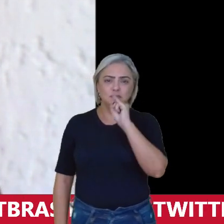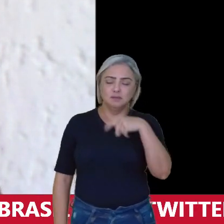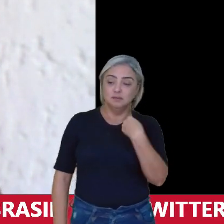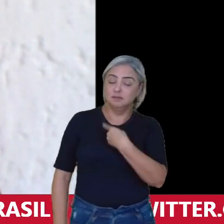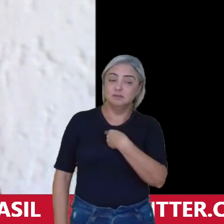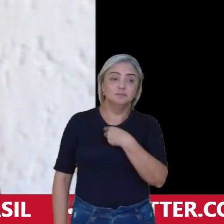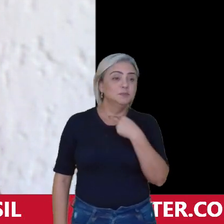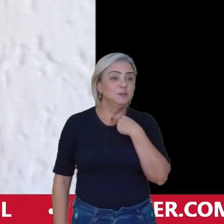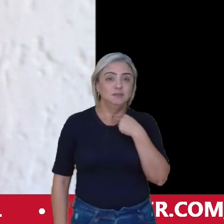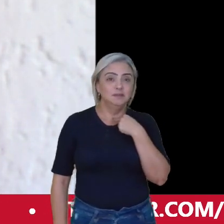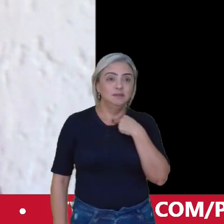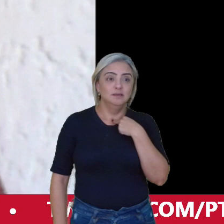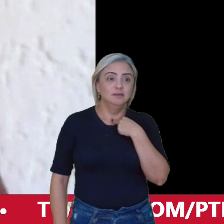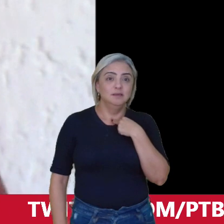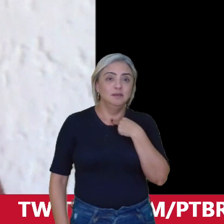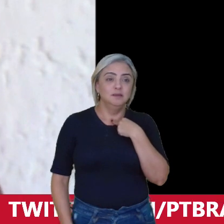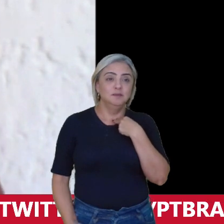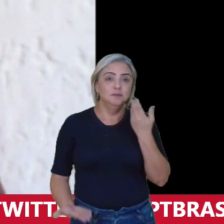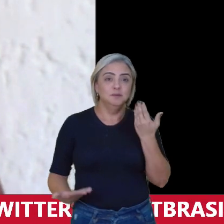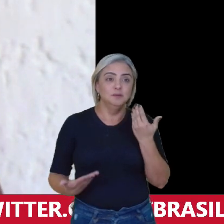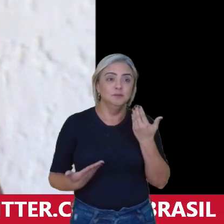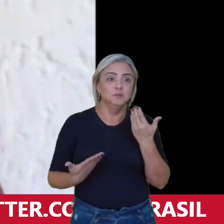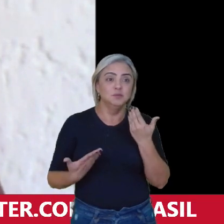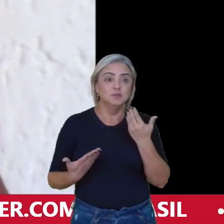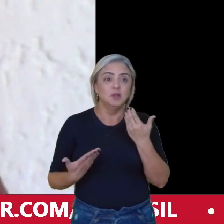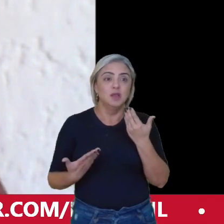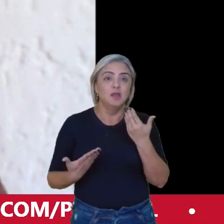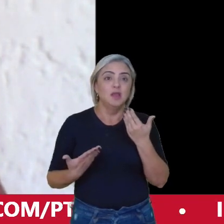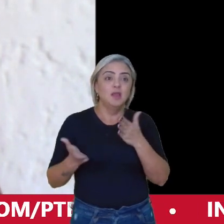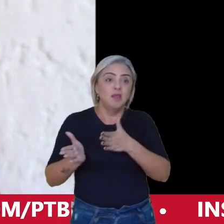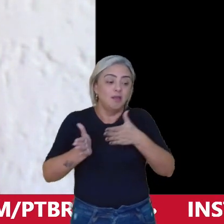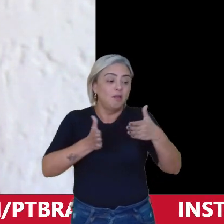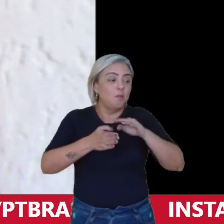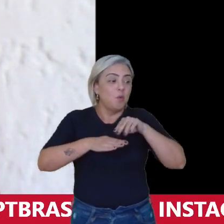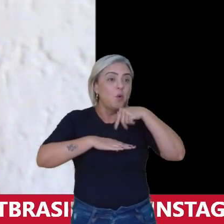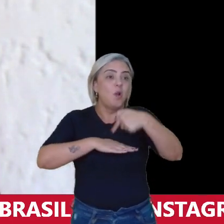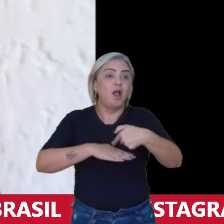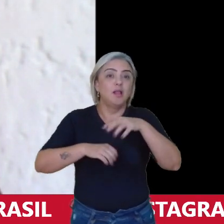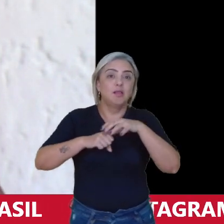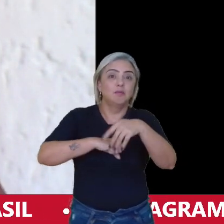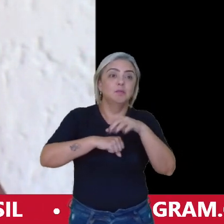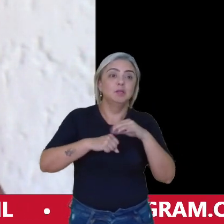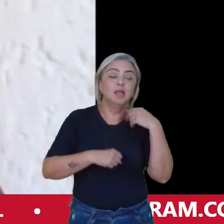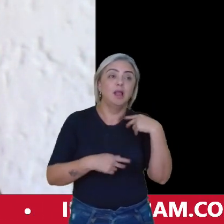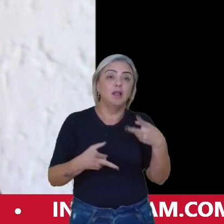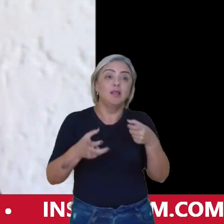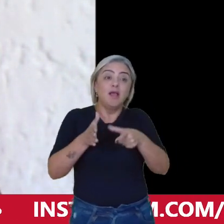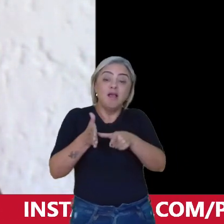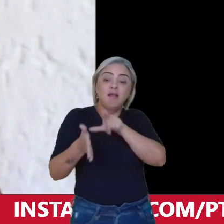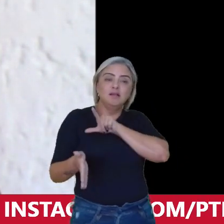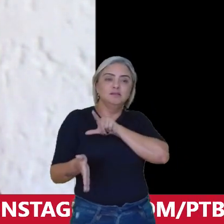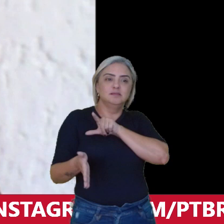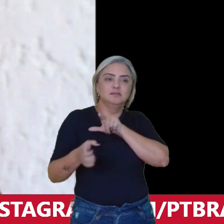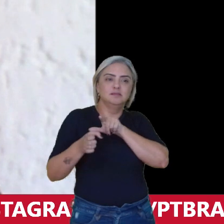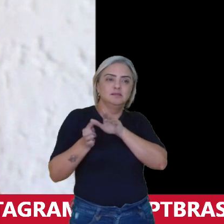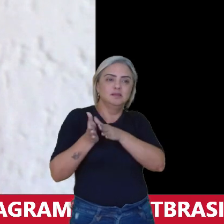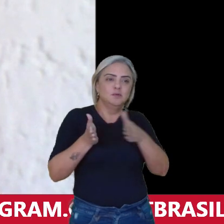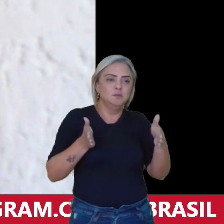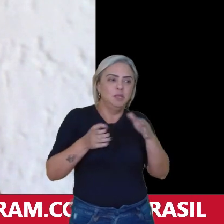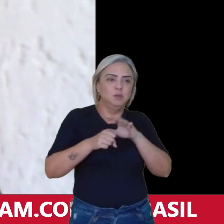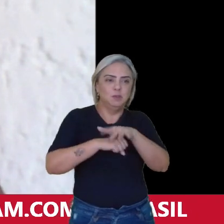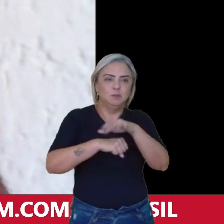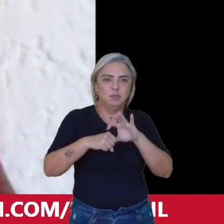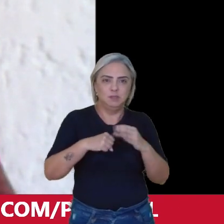não podemos pular direto para a pandemia, que a gente precisa enxergar, que antecede a própria